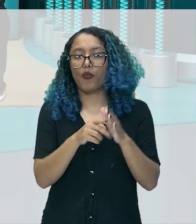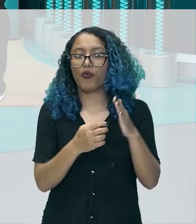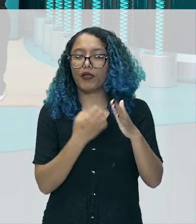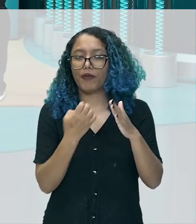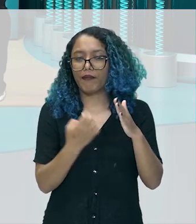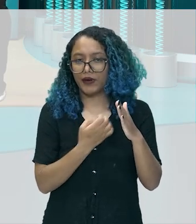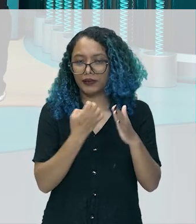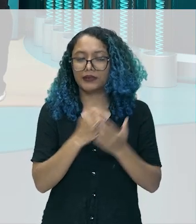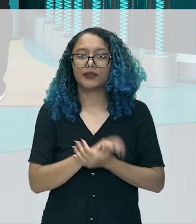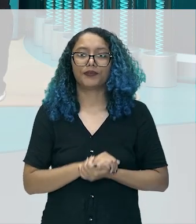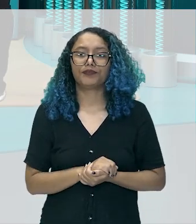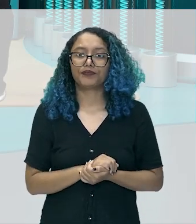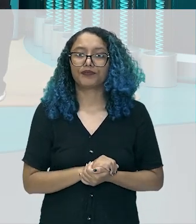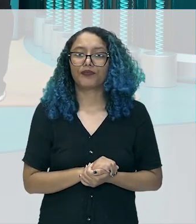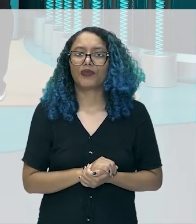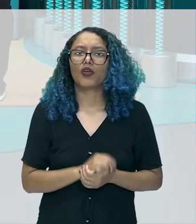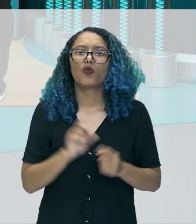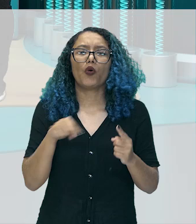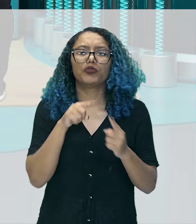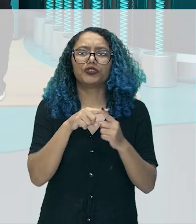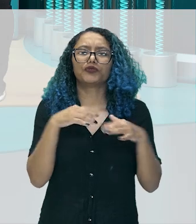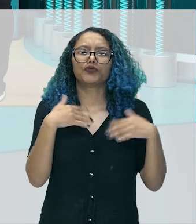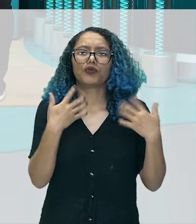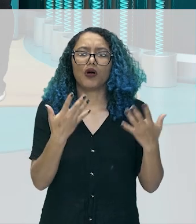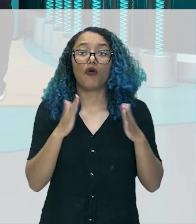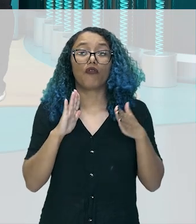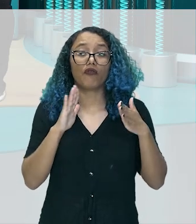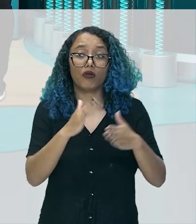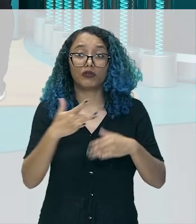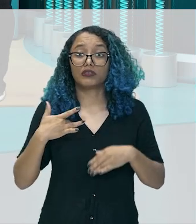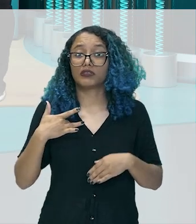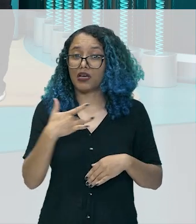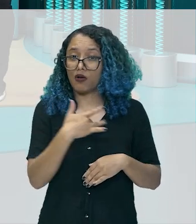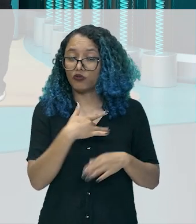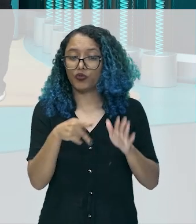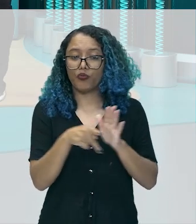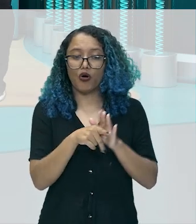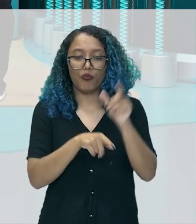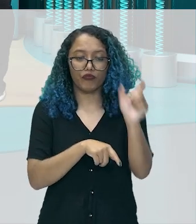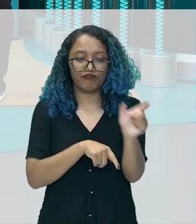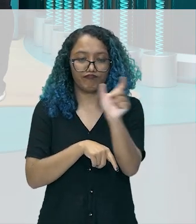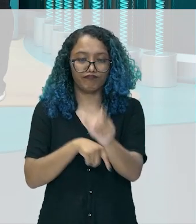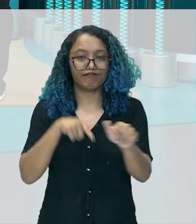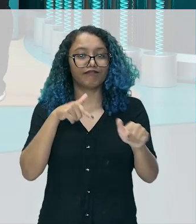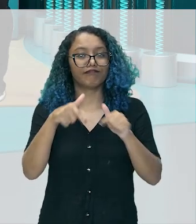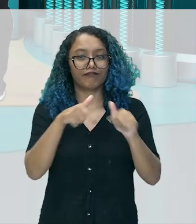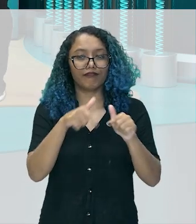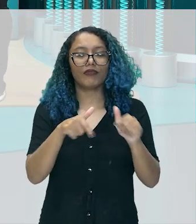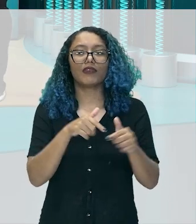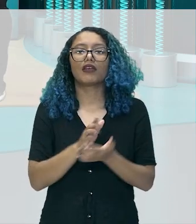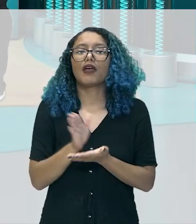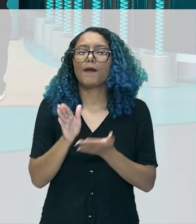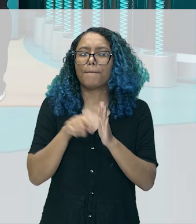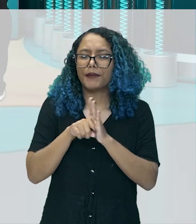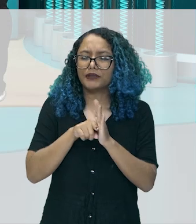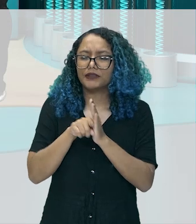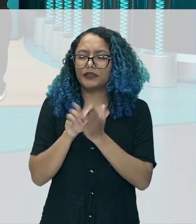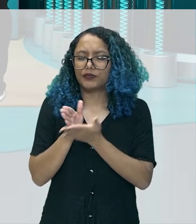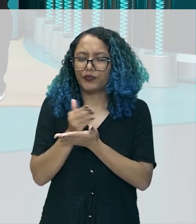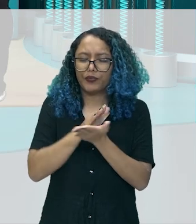bom? Prosseguindo, nós temos aí um outro tipo de ginástica não competitiva, que é a